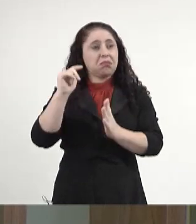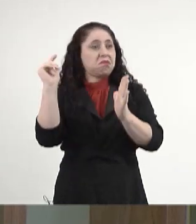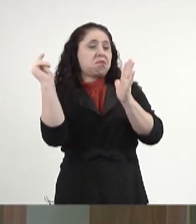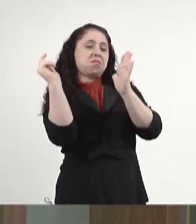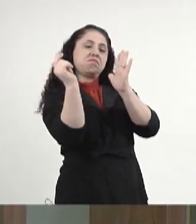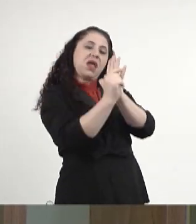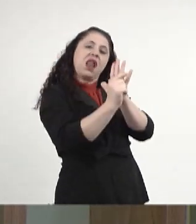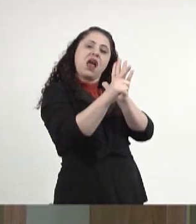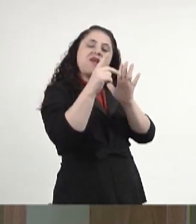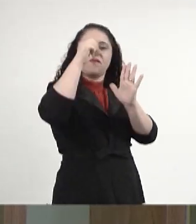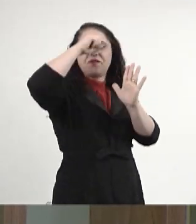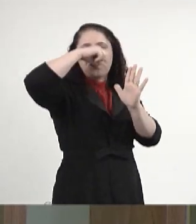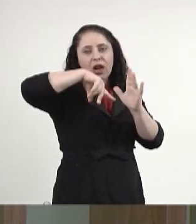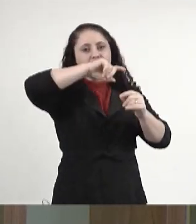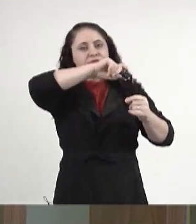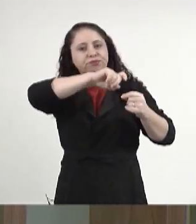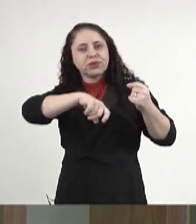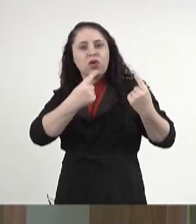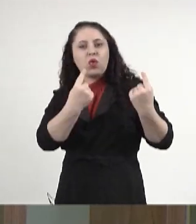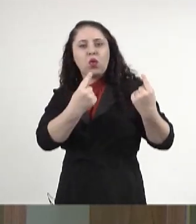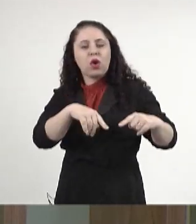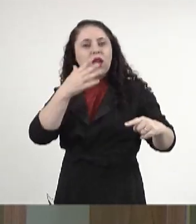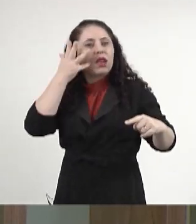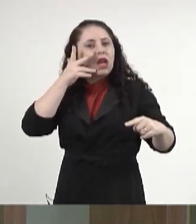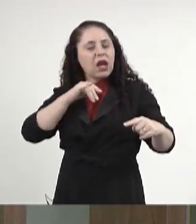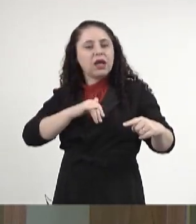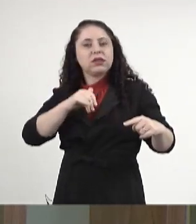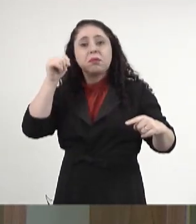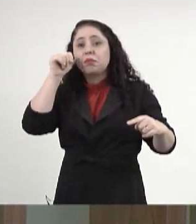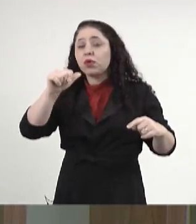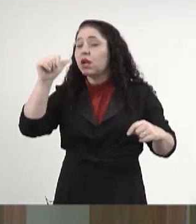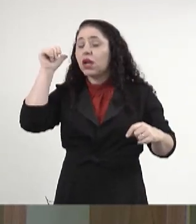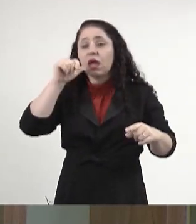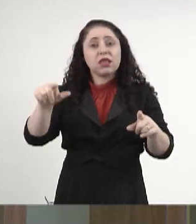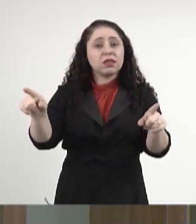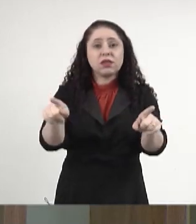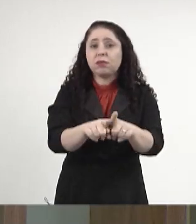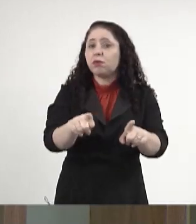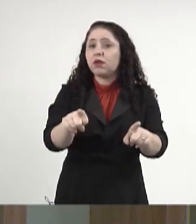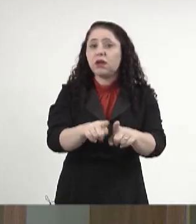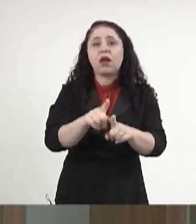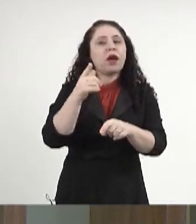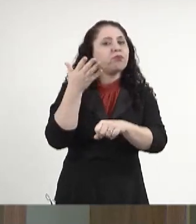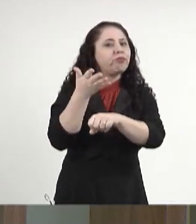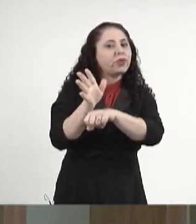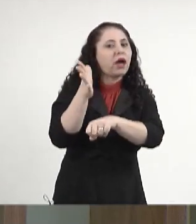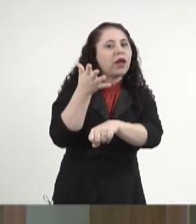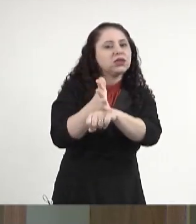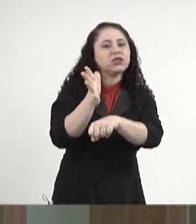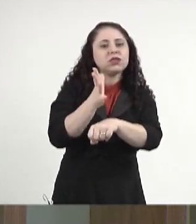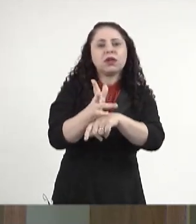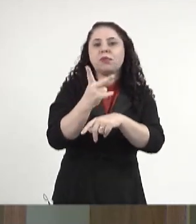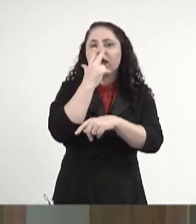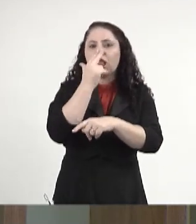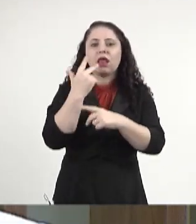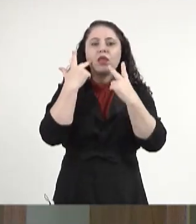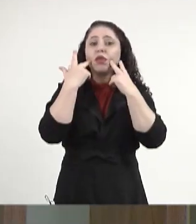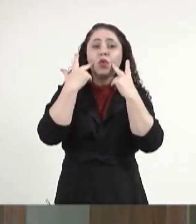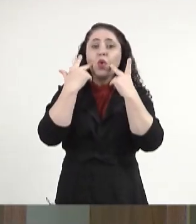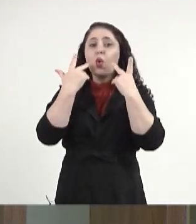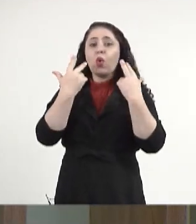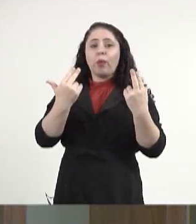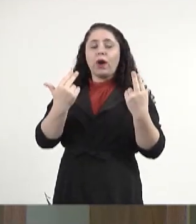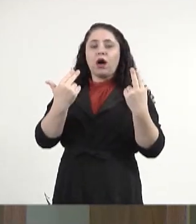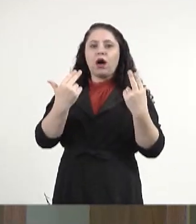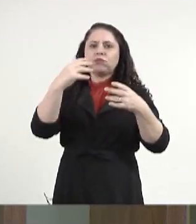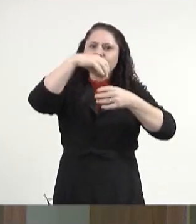de que a violência sexual contra crianças e contra mulheres também, isso é uma prática, vamos dizer assim, isso é habitual